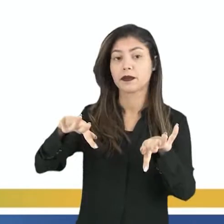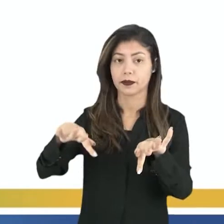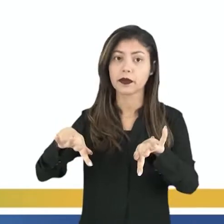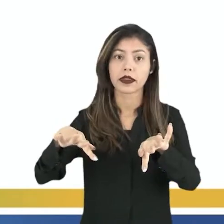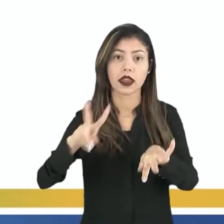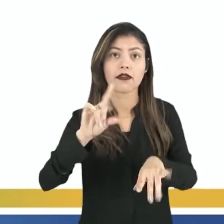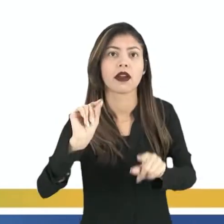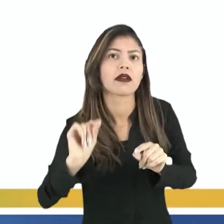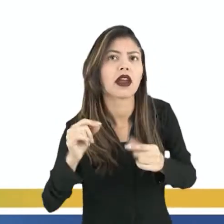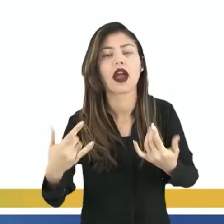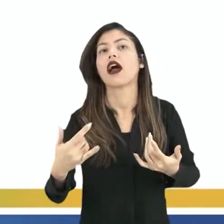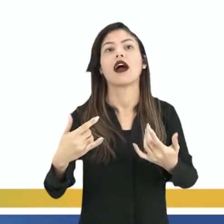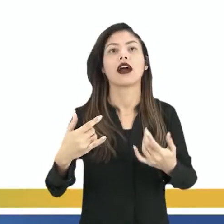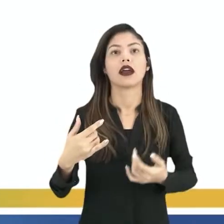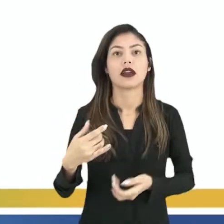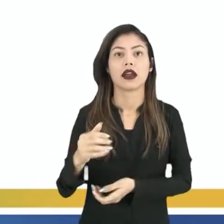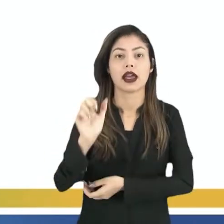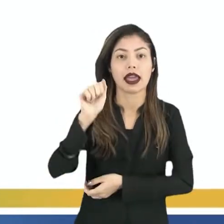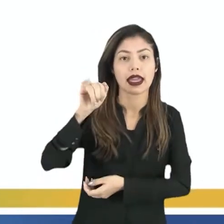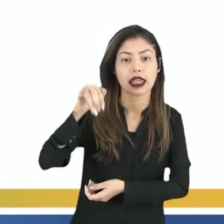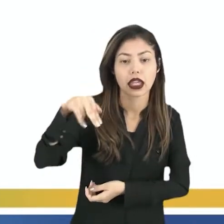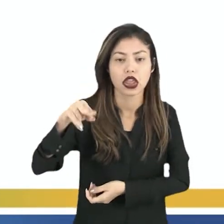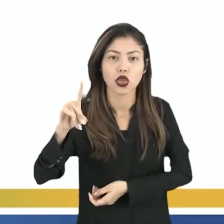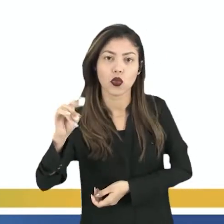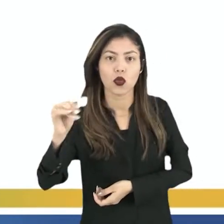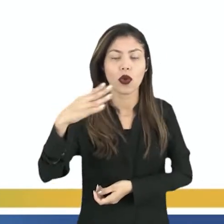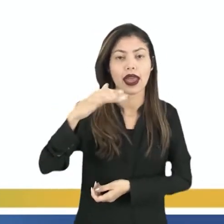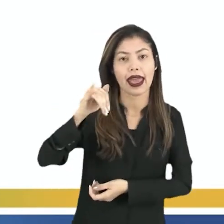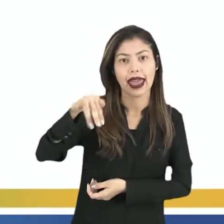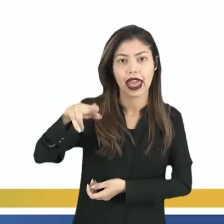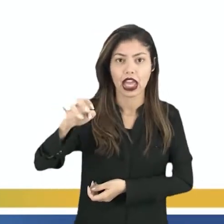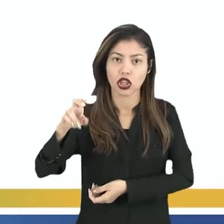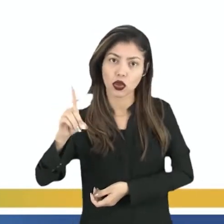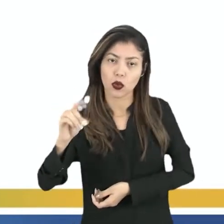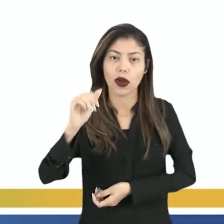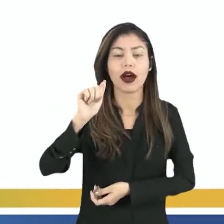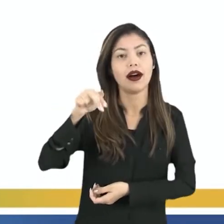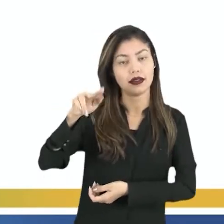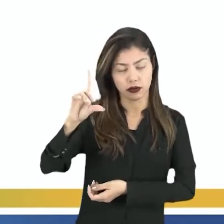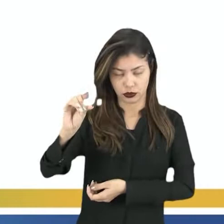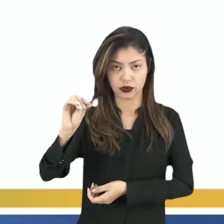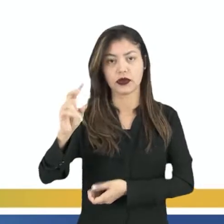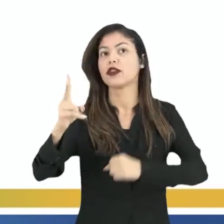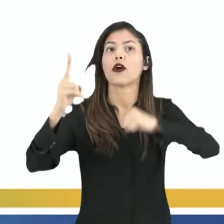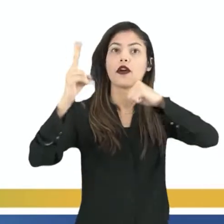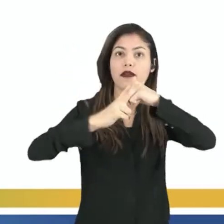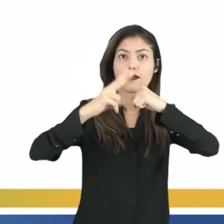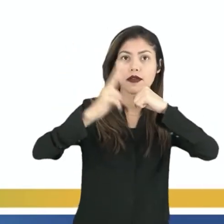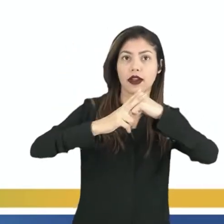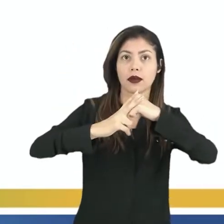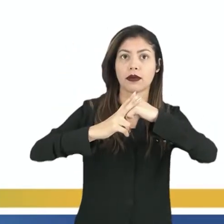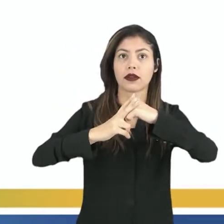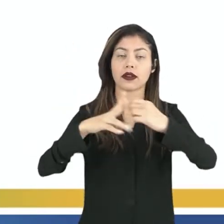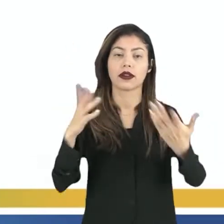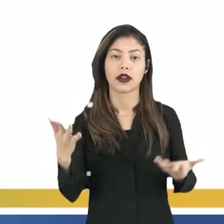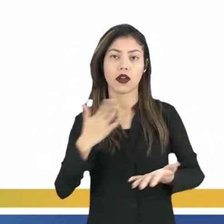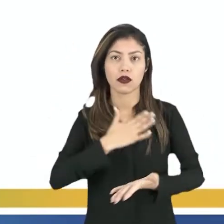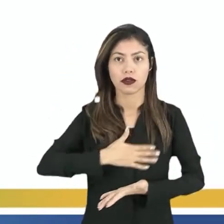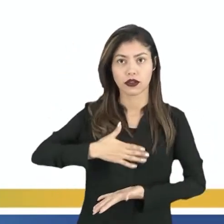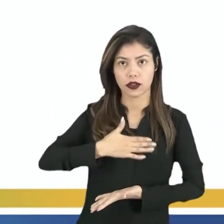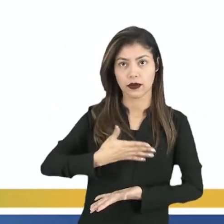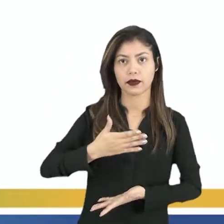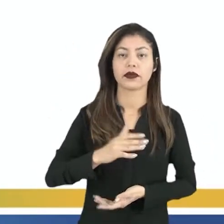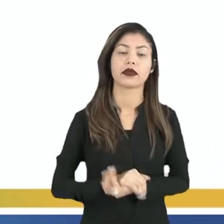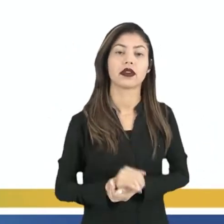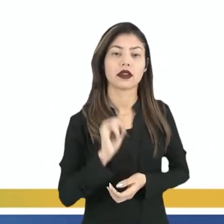ele vai ficar com aquele indo, endo, ando, que é o nosso gerúndio. Por exemplo, o verbo to like, que é o verbo gostar,